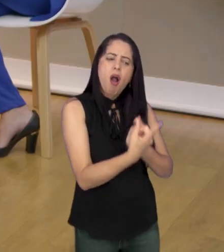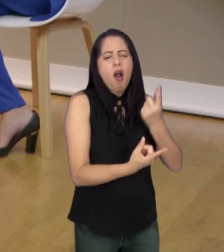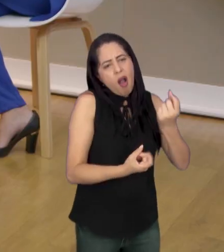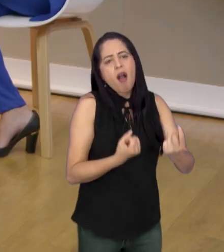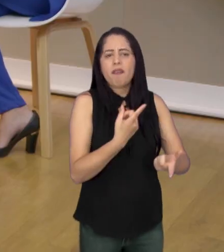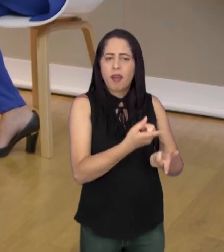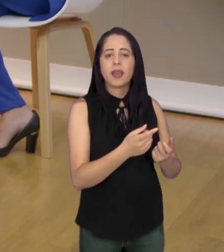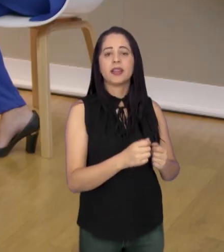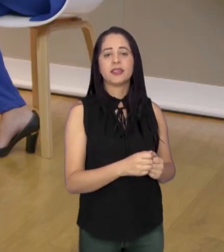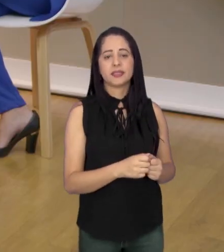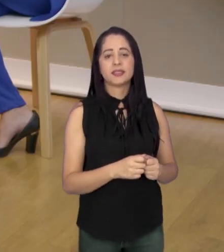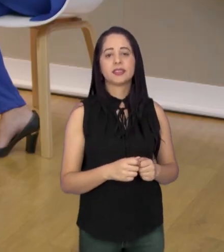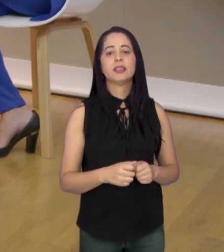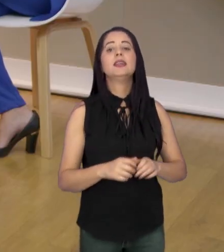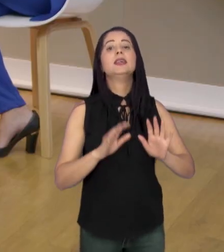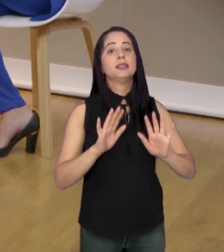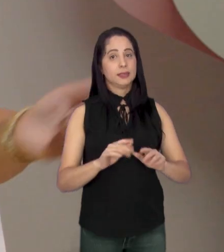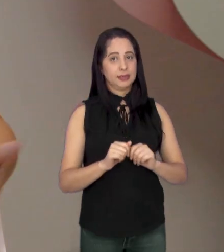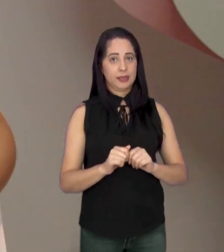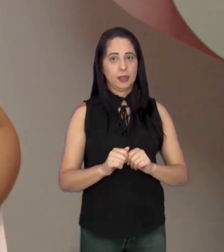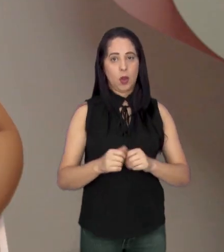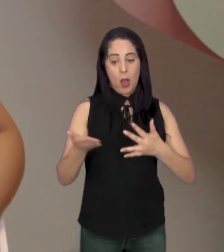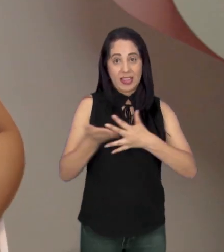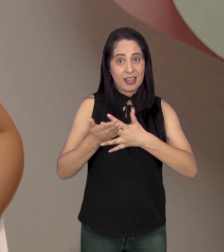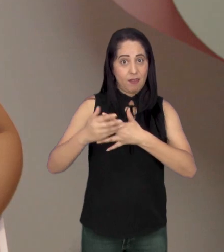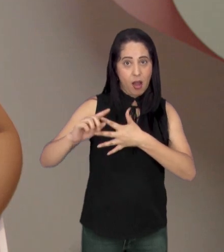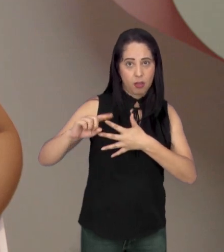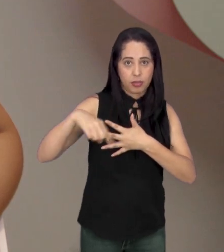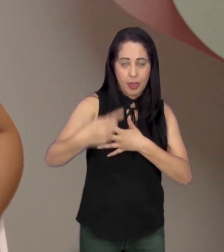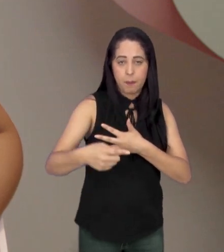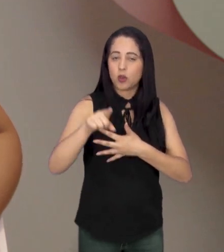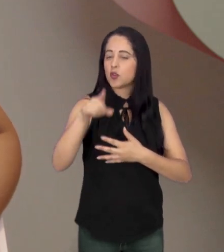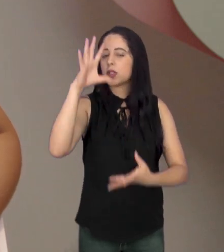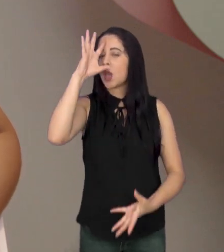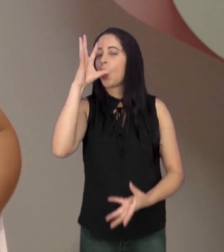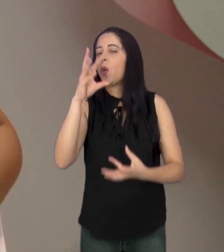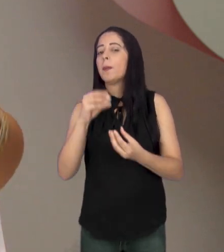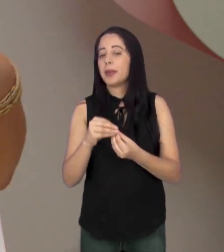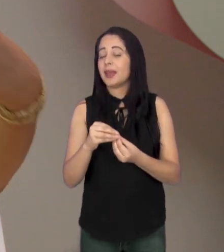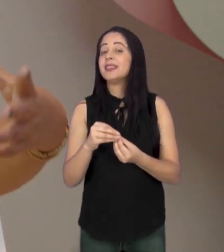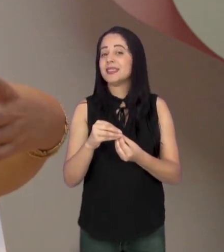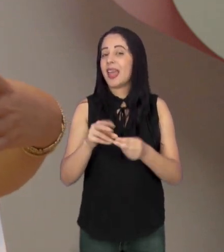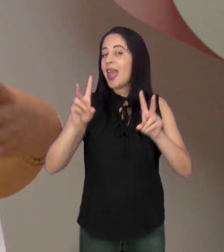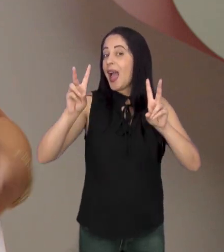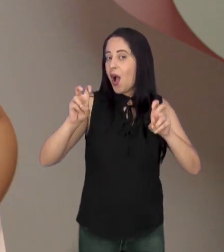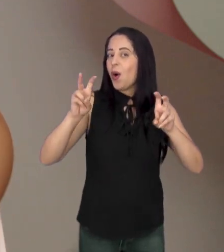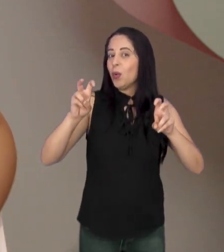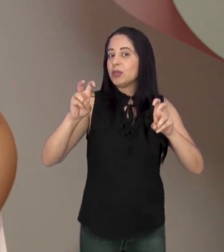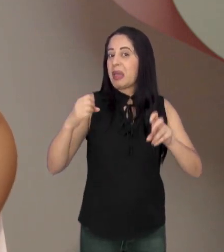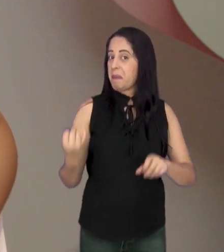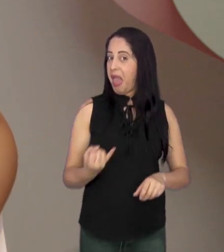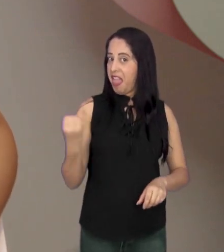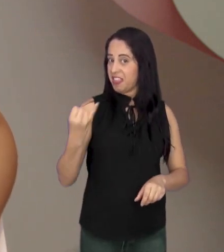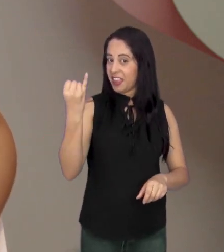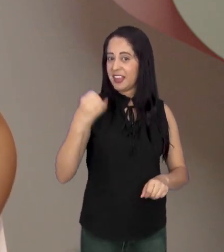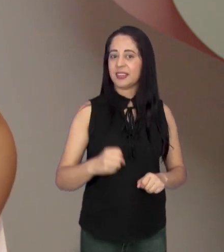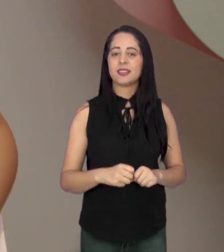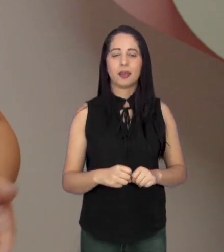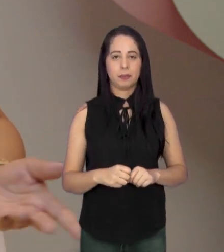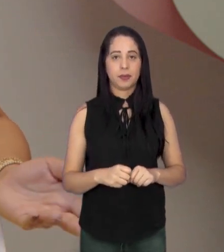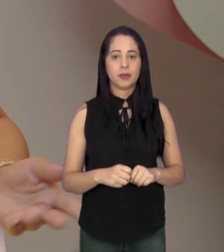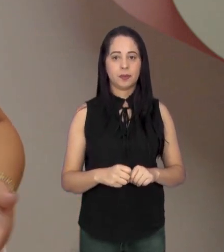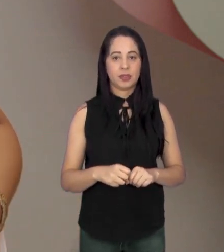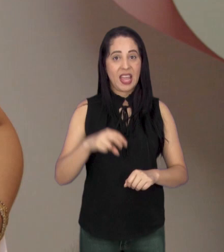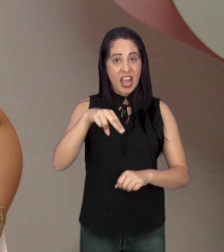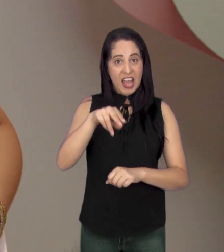regra. Uhum. Ótimo, Gabi. Bom, daqui a pouquinho, no próximo bloco, você vai entender um pouquinho mais sobre esse assunto, que é muito bacana, hein?